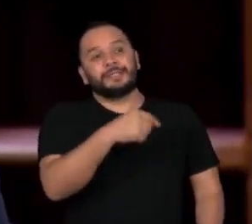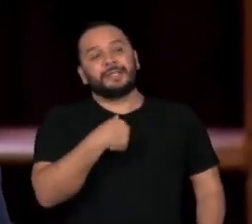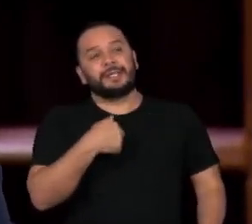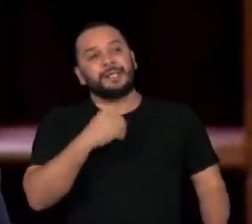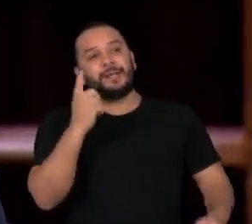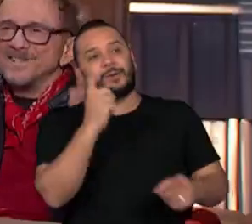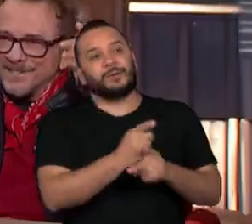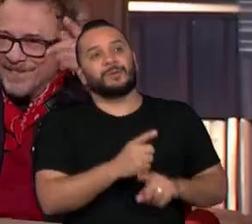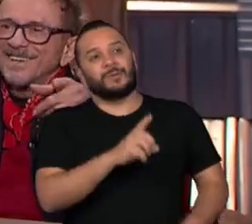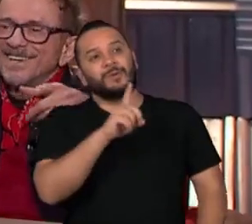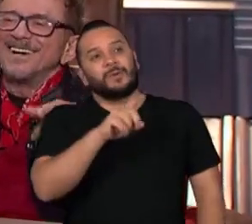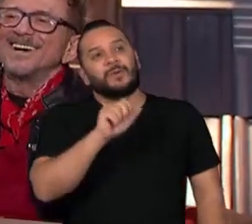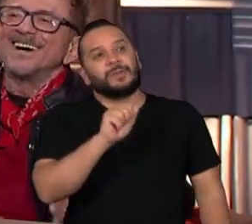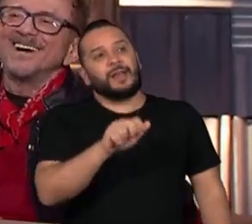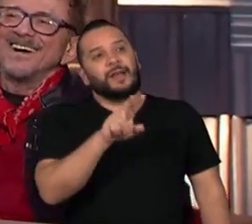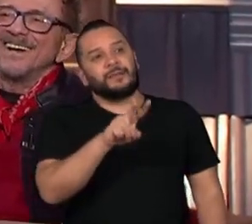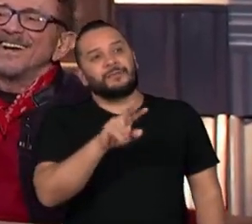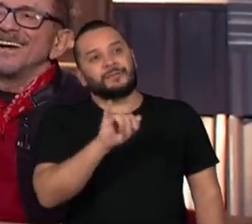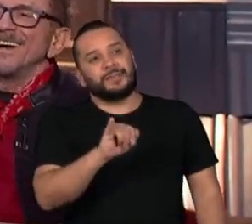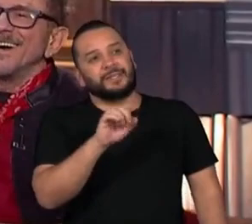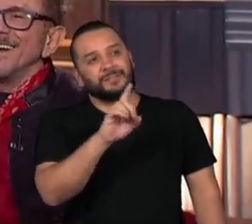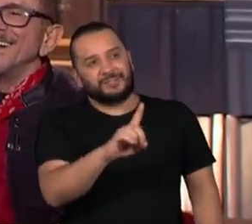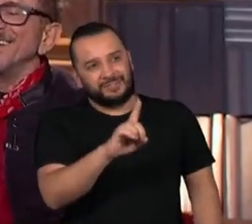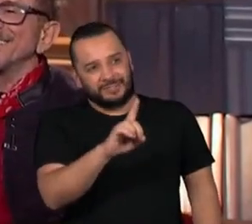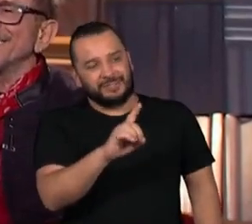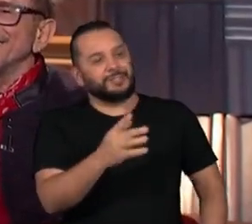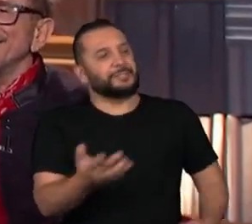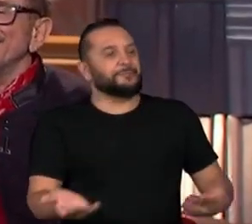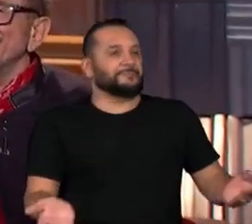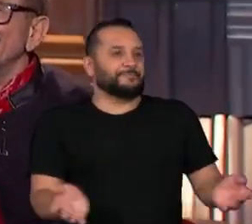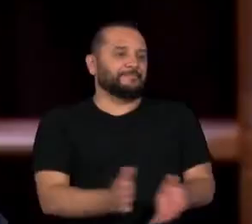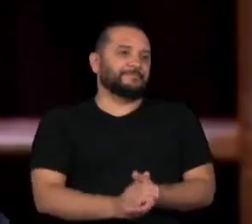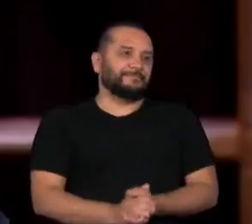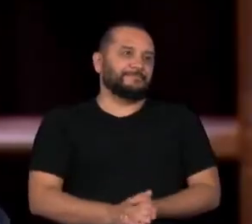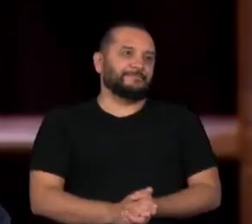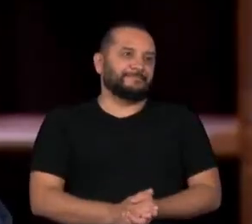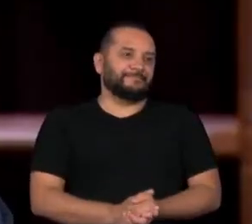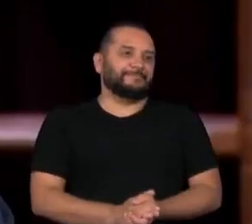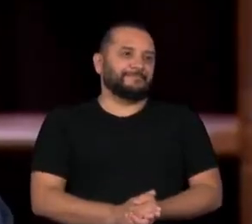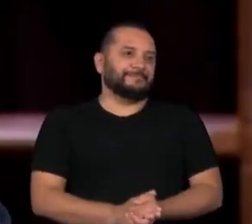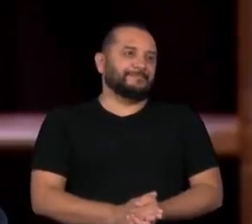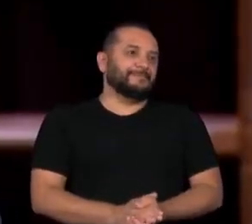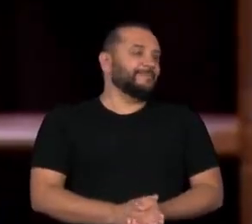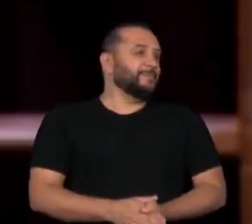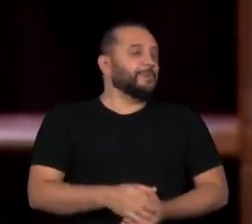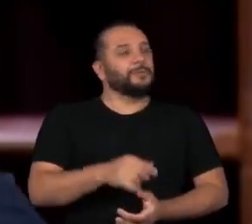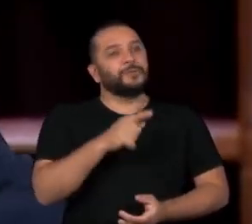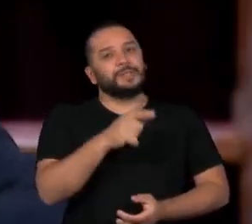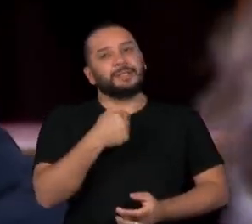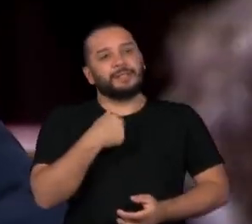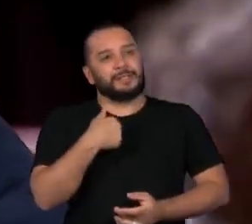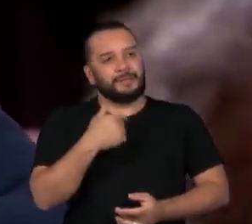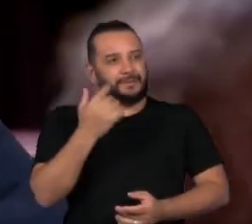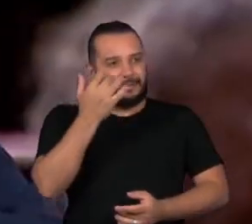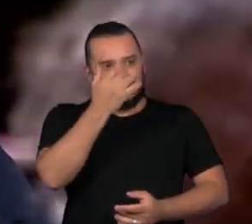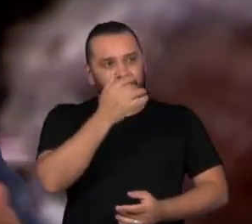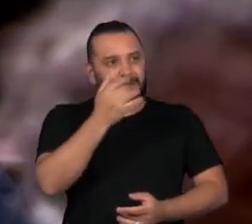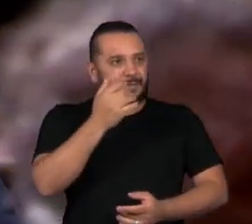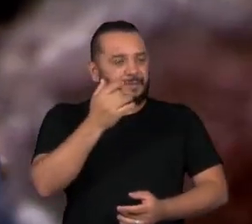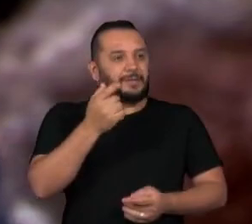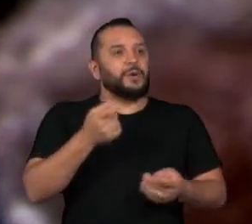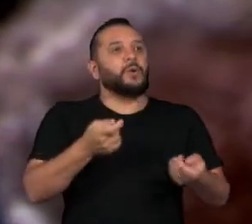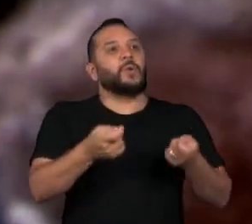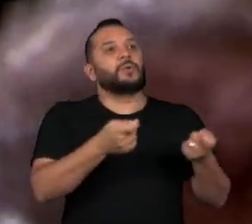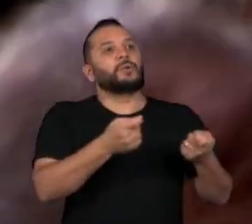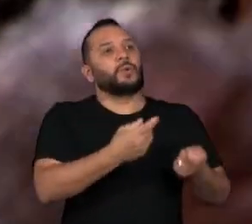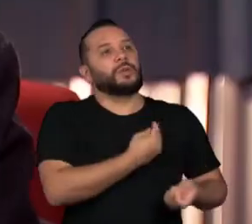David byrne na hora e lá embaixo do buraco é isso e e o que que você diria para gente que diz que a gente tem que ter